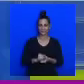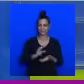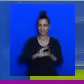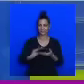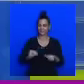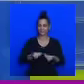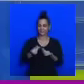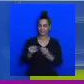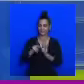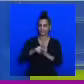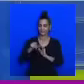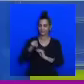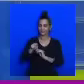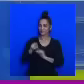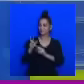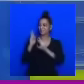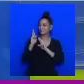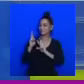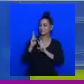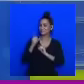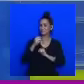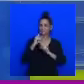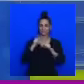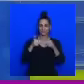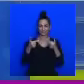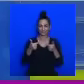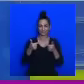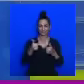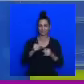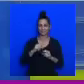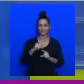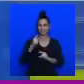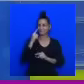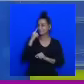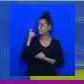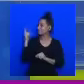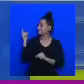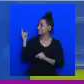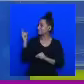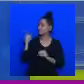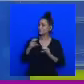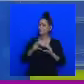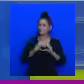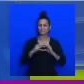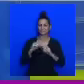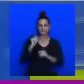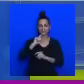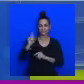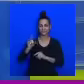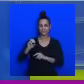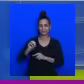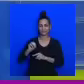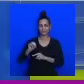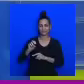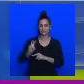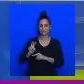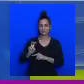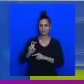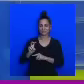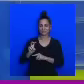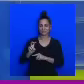Este prêmio pode sair para você, hein? Estamos na torcida. Boa sorte. Mais um número na tela. Bola azul 05.